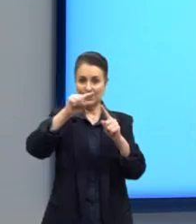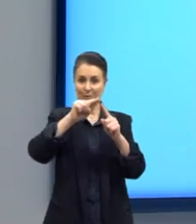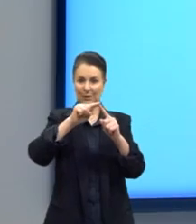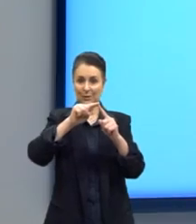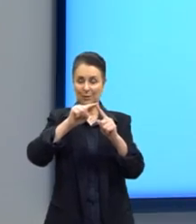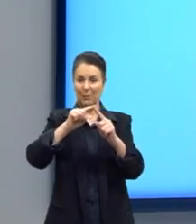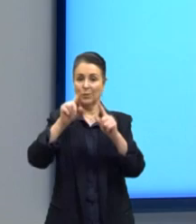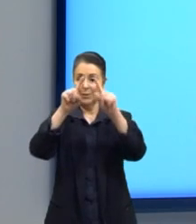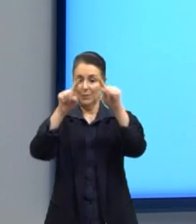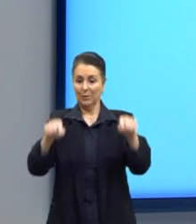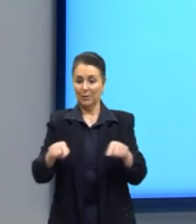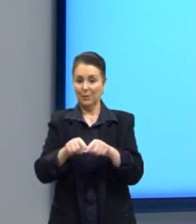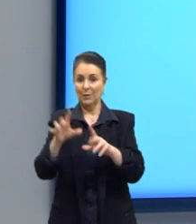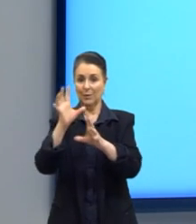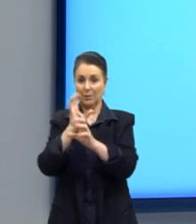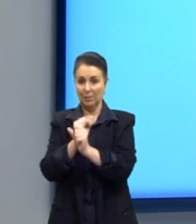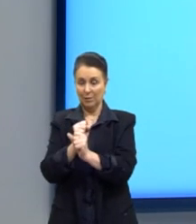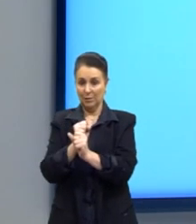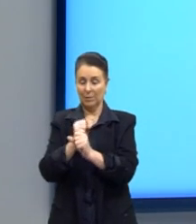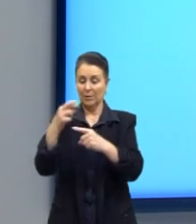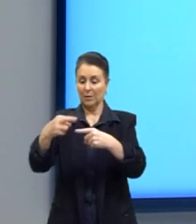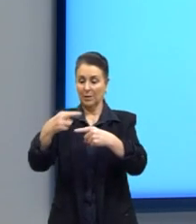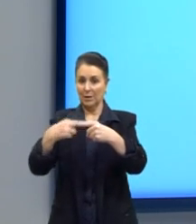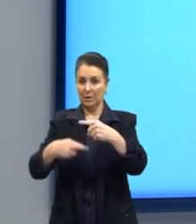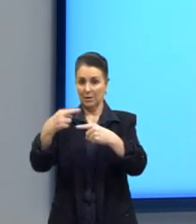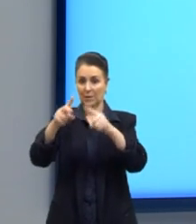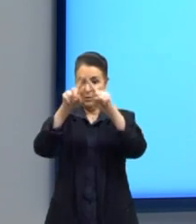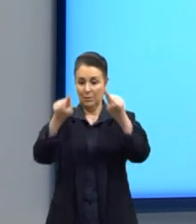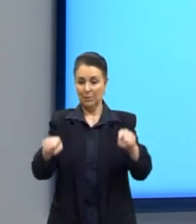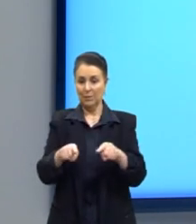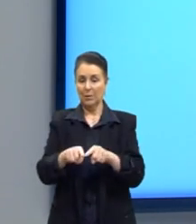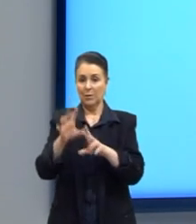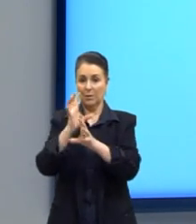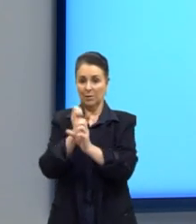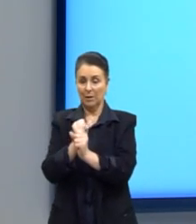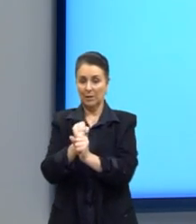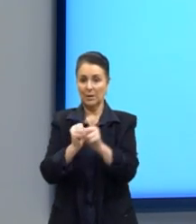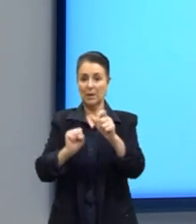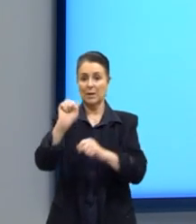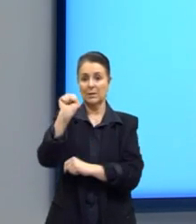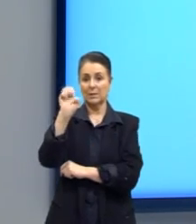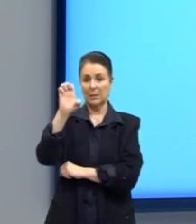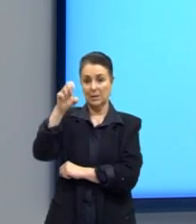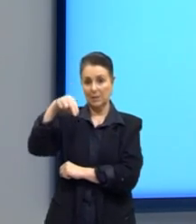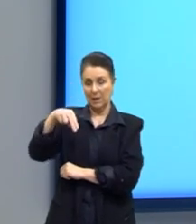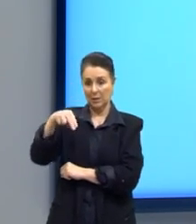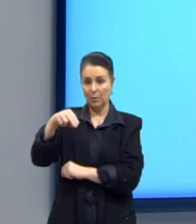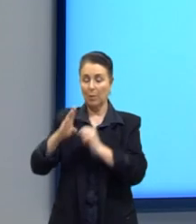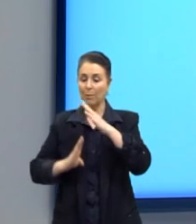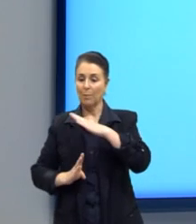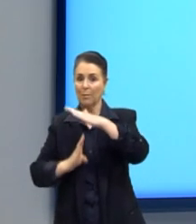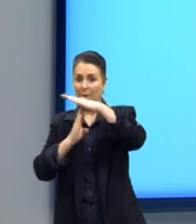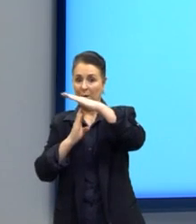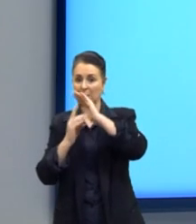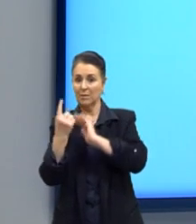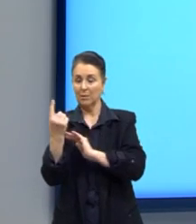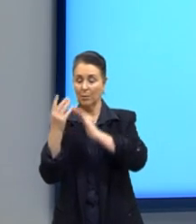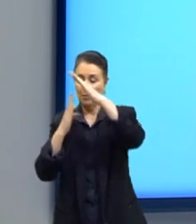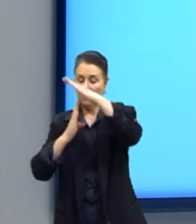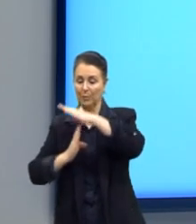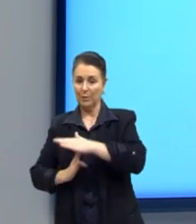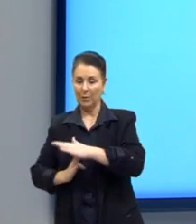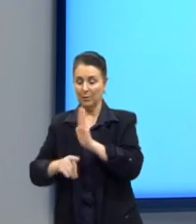nós sabemos que a razão trigonométrica seno possui o valor máximo de 1 e o valor mínimo